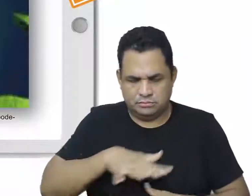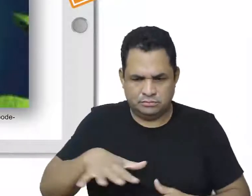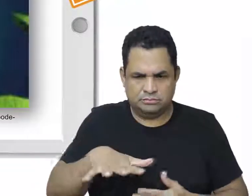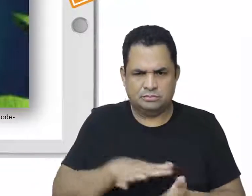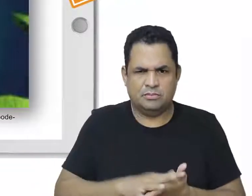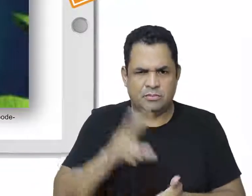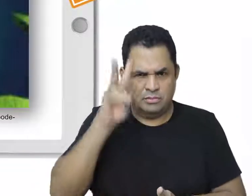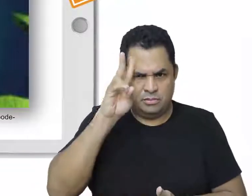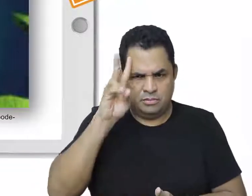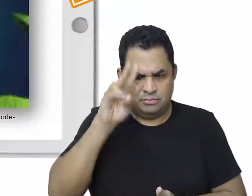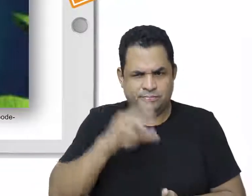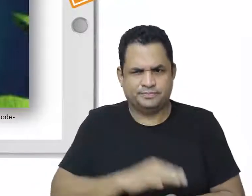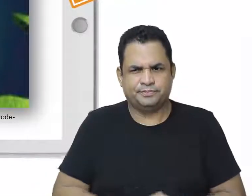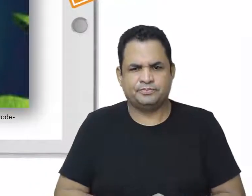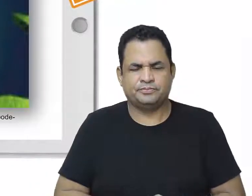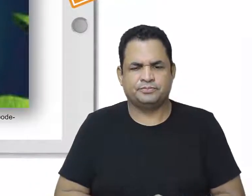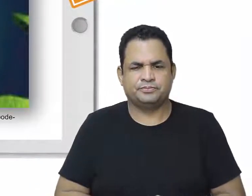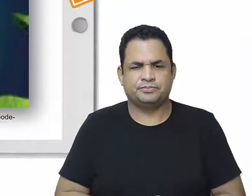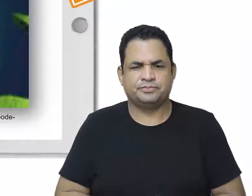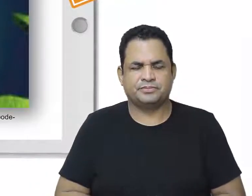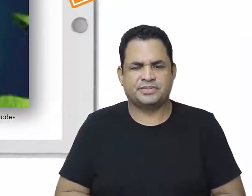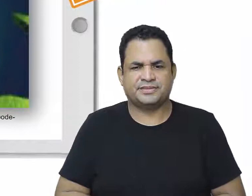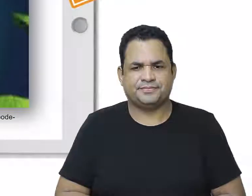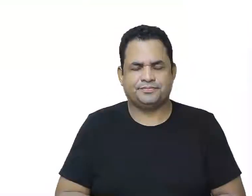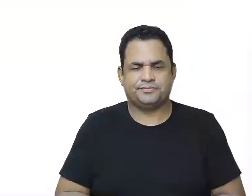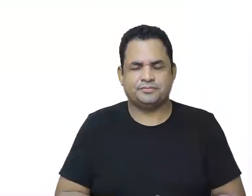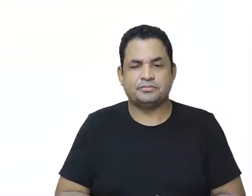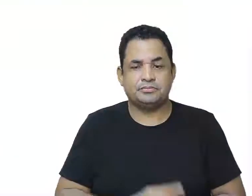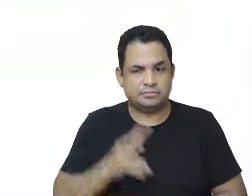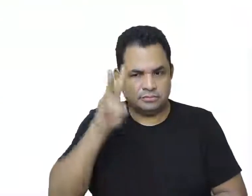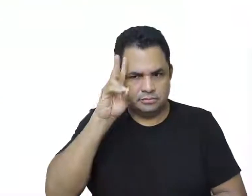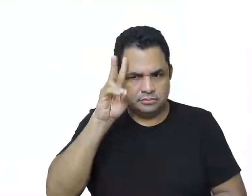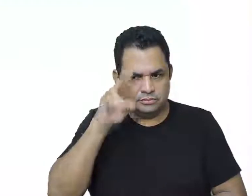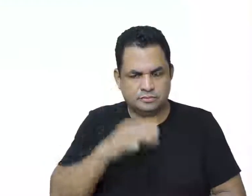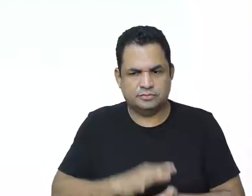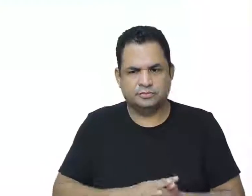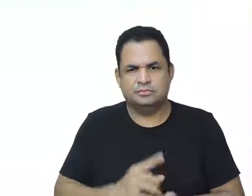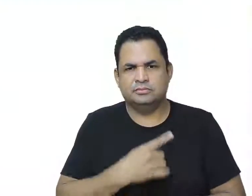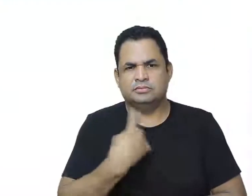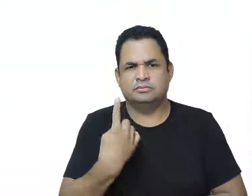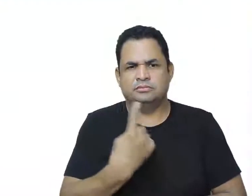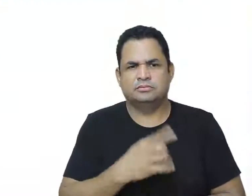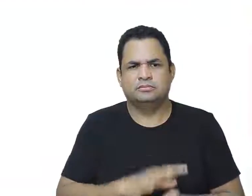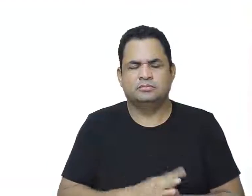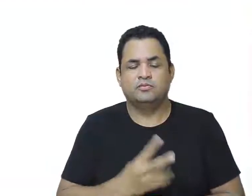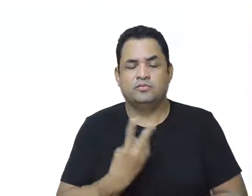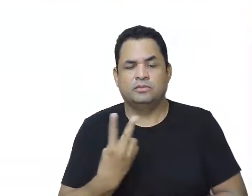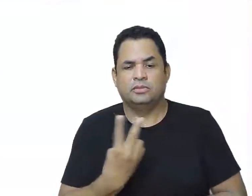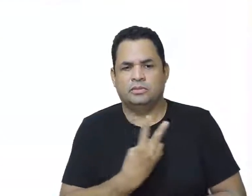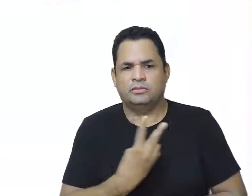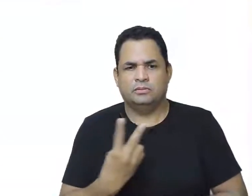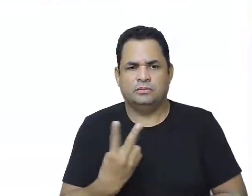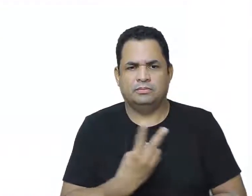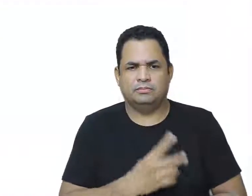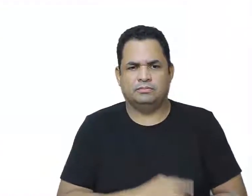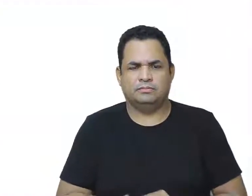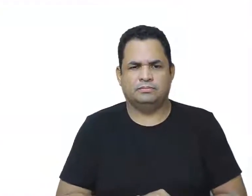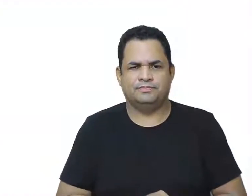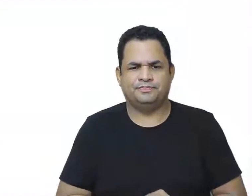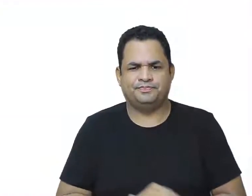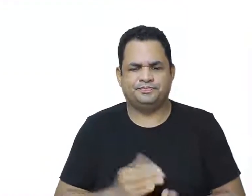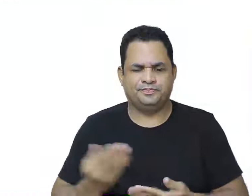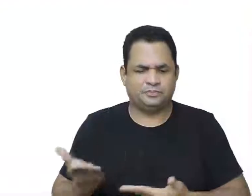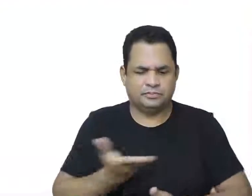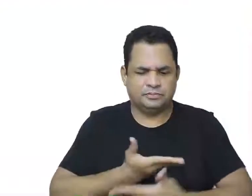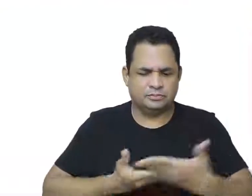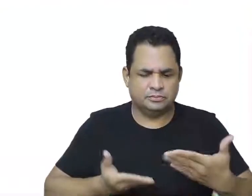lembra? Essa aí está mais recente, né, pessoal? Então, vocês lembram? Nós falamos de duas correntes de compreensão da relação do